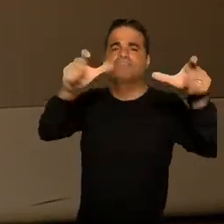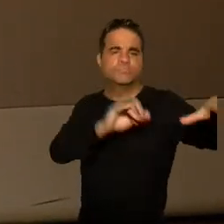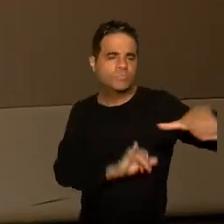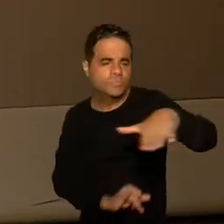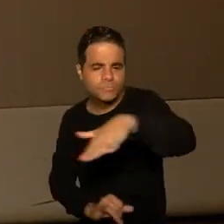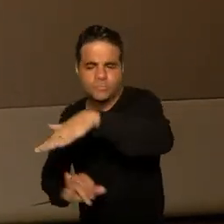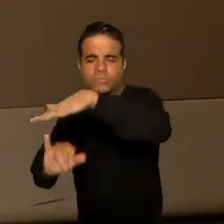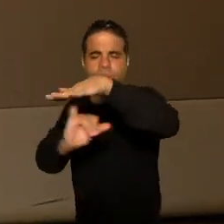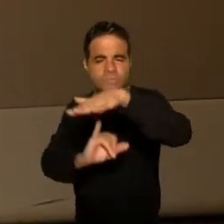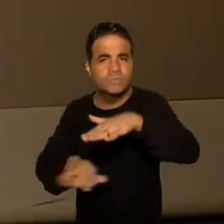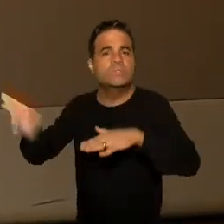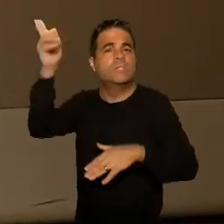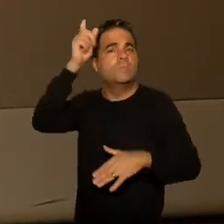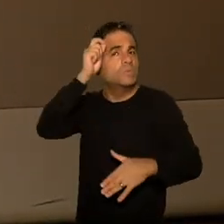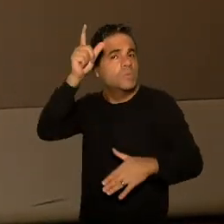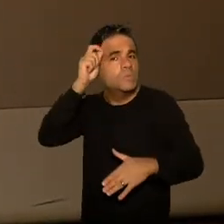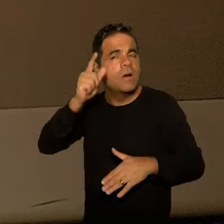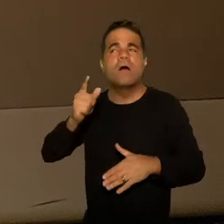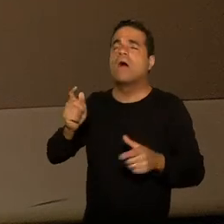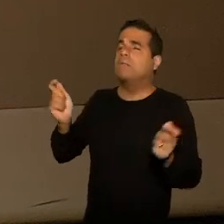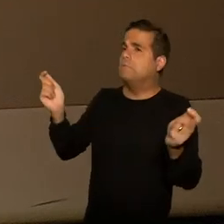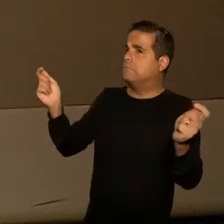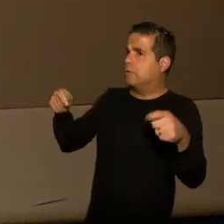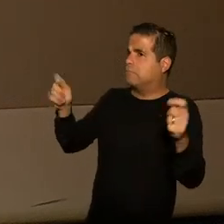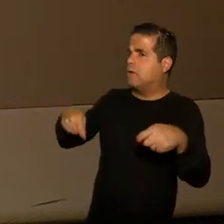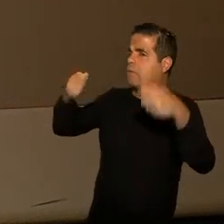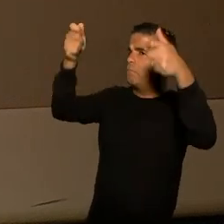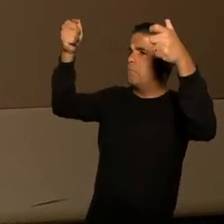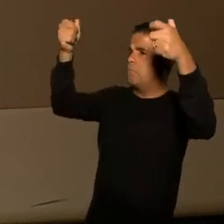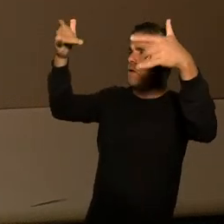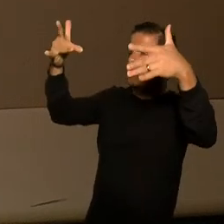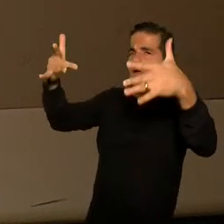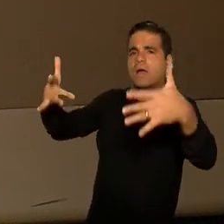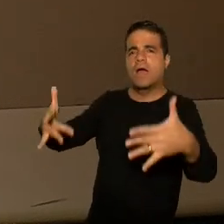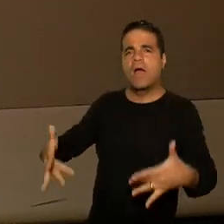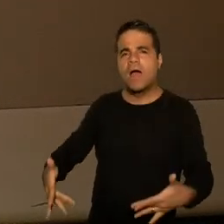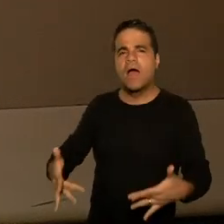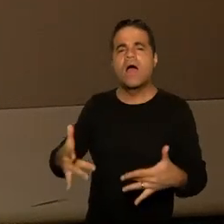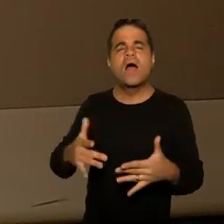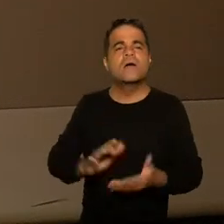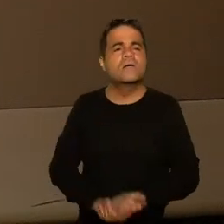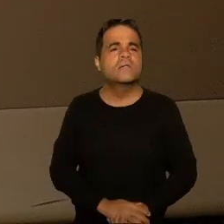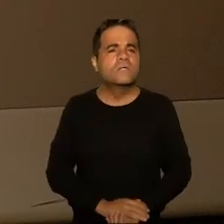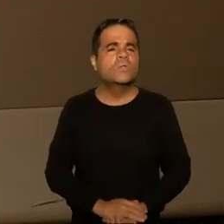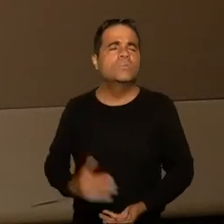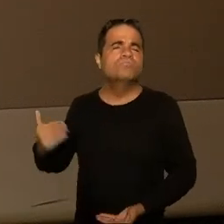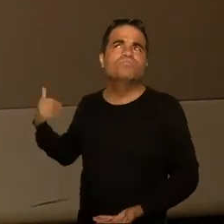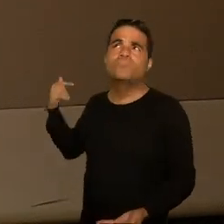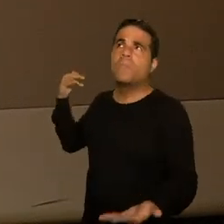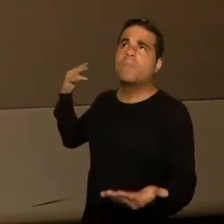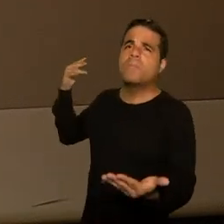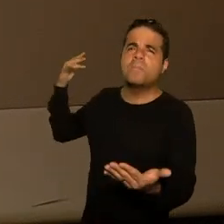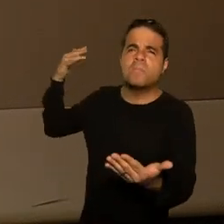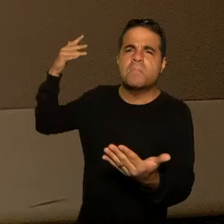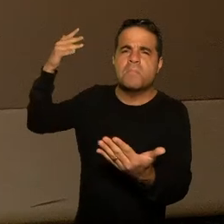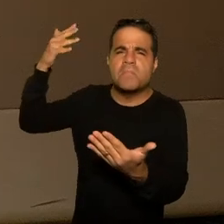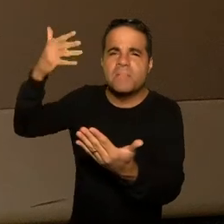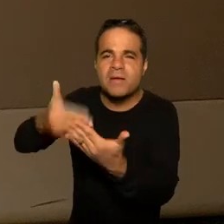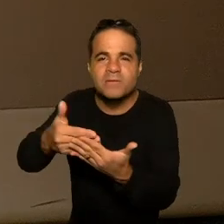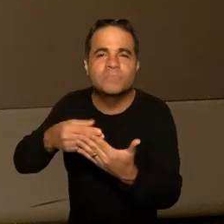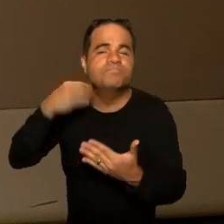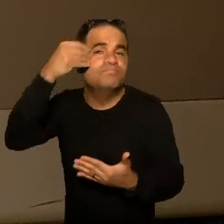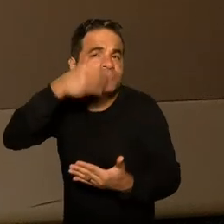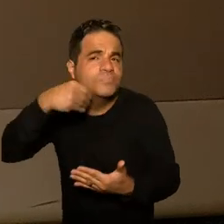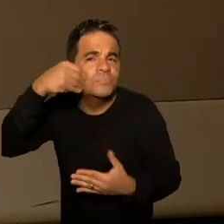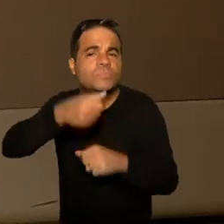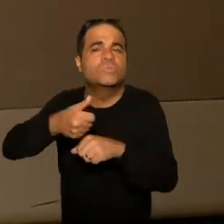culturais no processo de aprendizagem o que eu poderia contar para vocês é que toda minha trajetória profissional Minha experiência